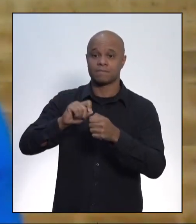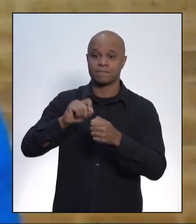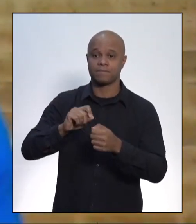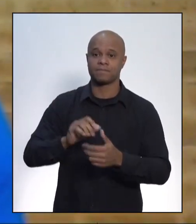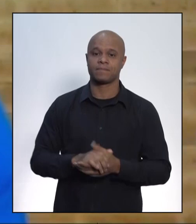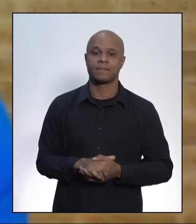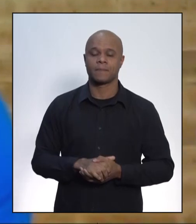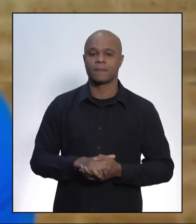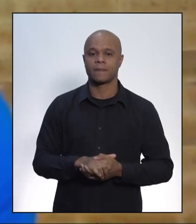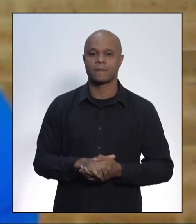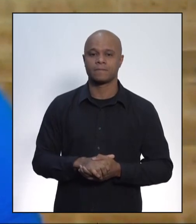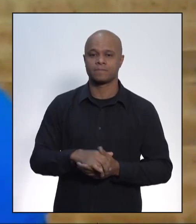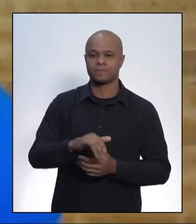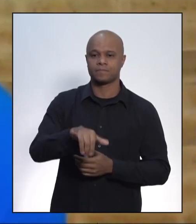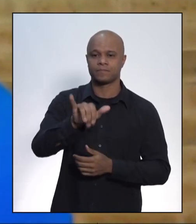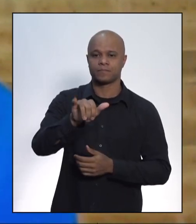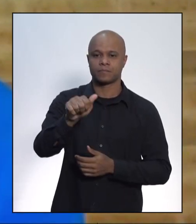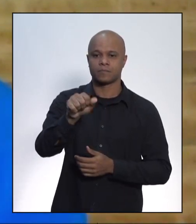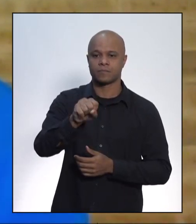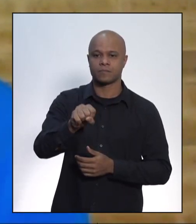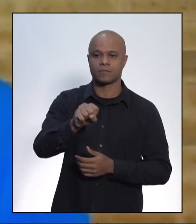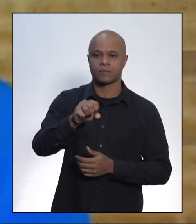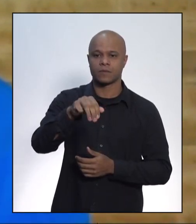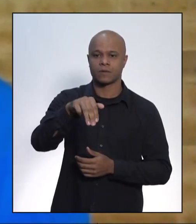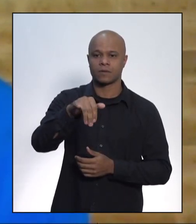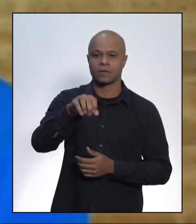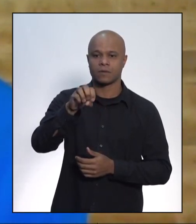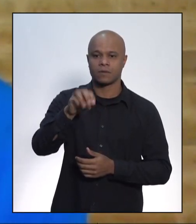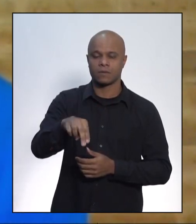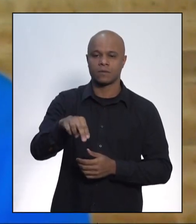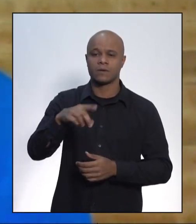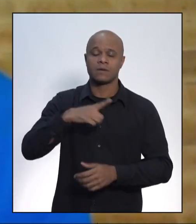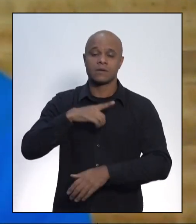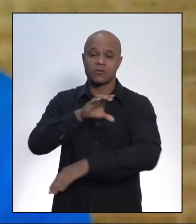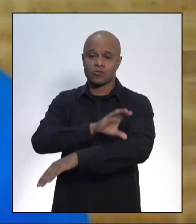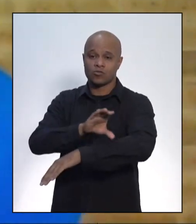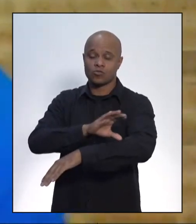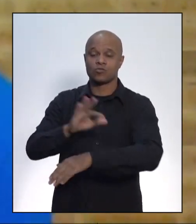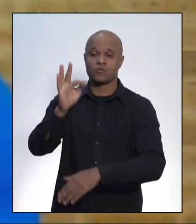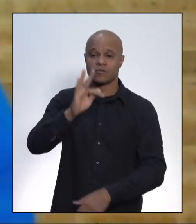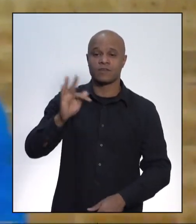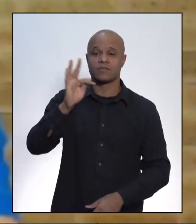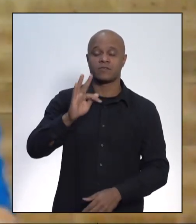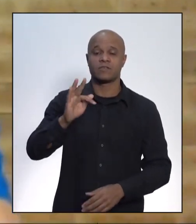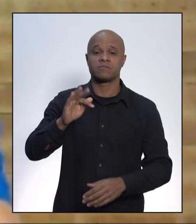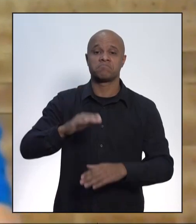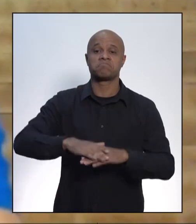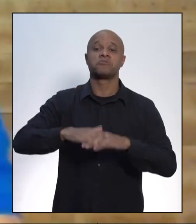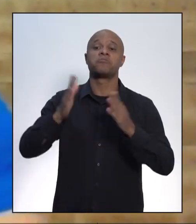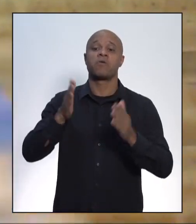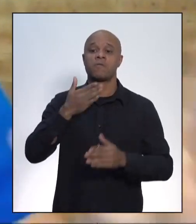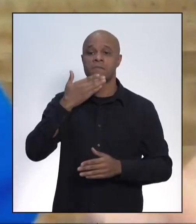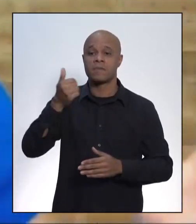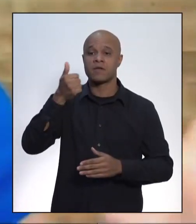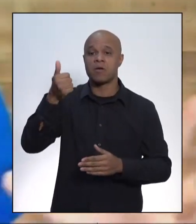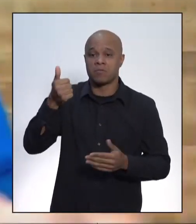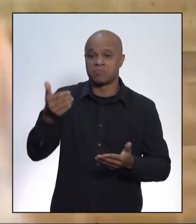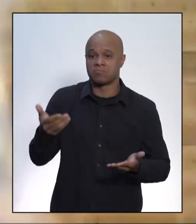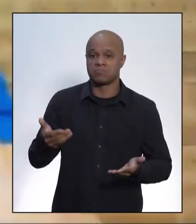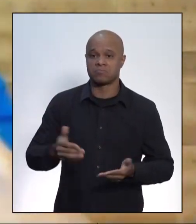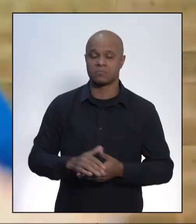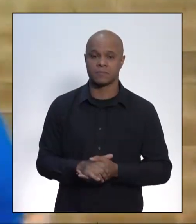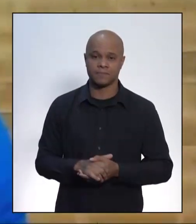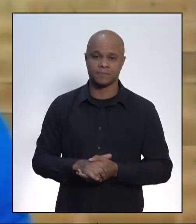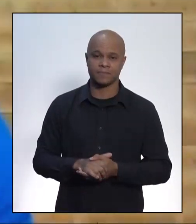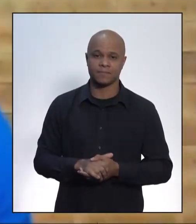Pergunta da estudante Yasmin: qual é o melhor curso superior para quem quer empreender? Cara, para ser bem sincero, eu acho que não existe nenhum curso assim